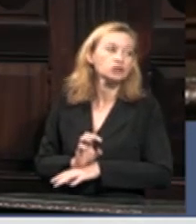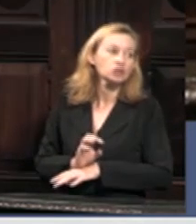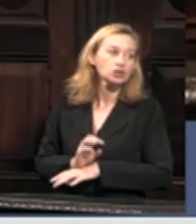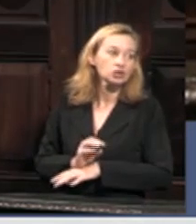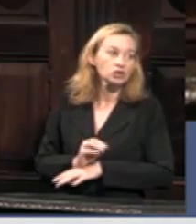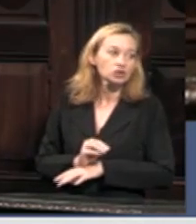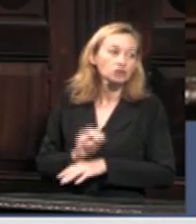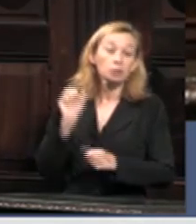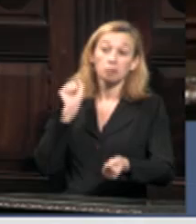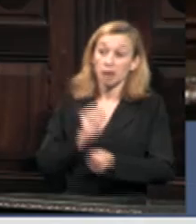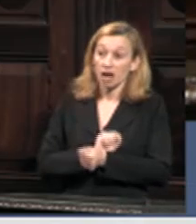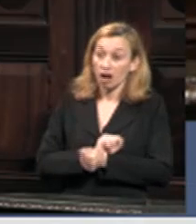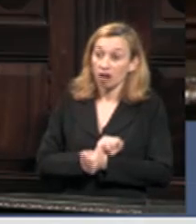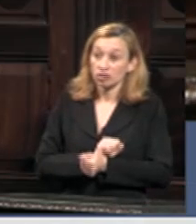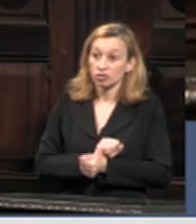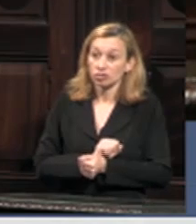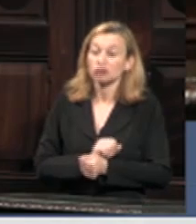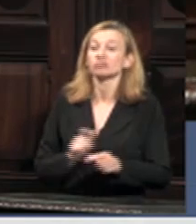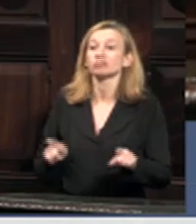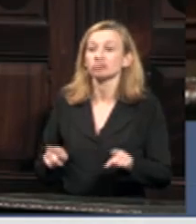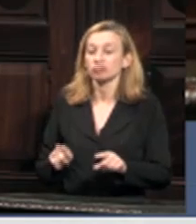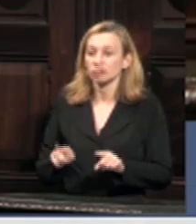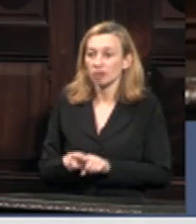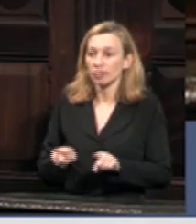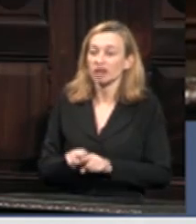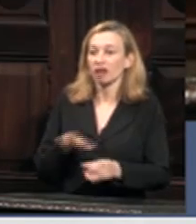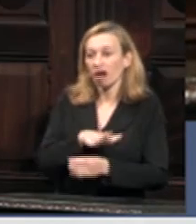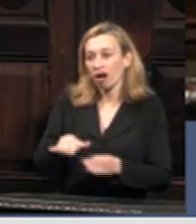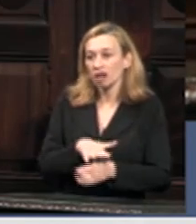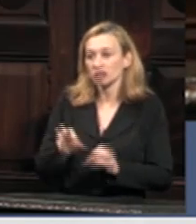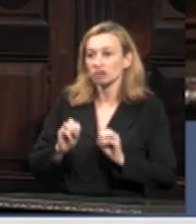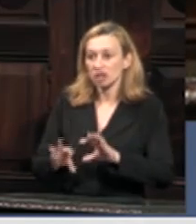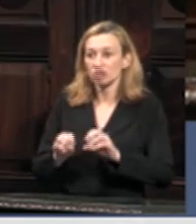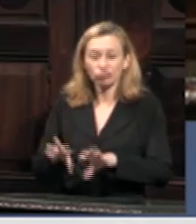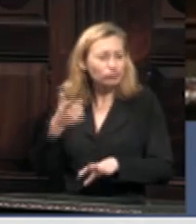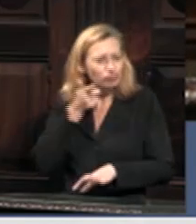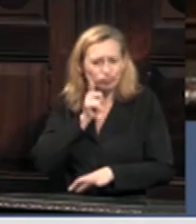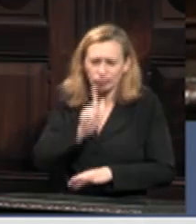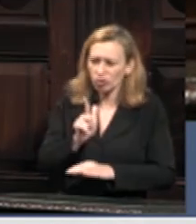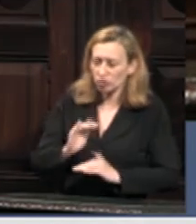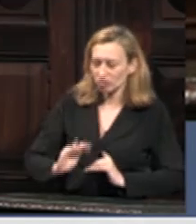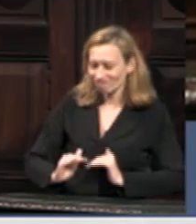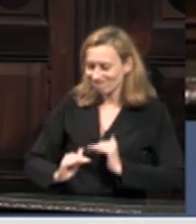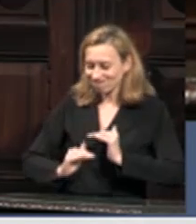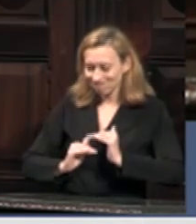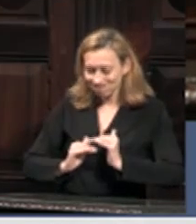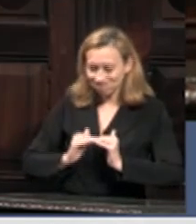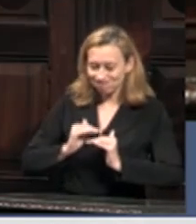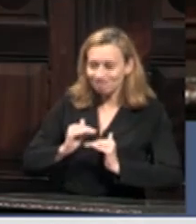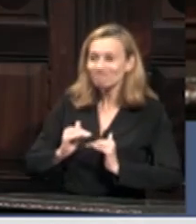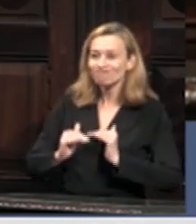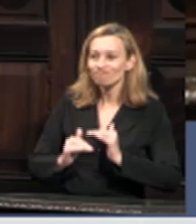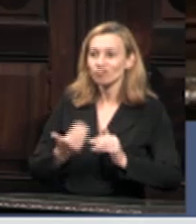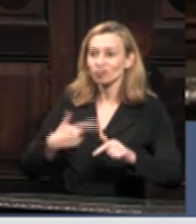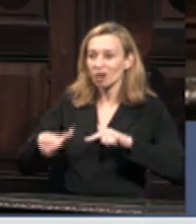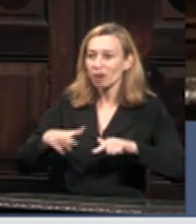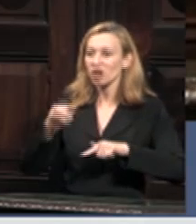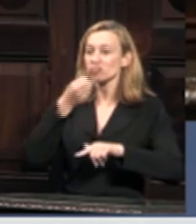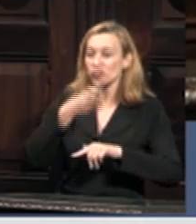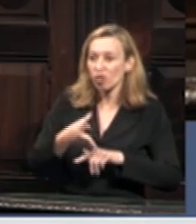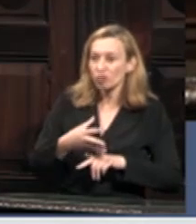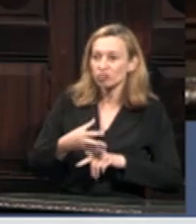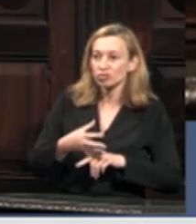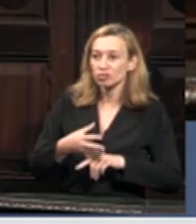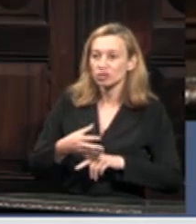e paralisados, seja na educação, que não consegue desenvolver o seu trabalho de maneira